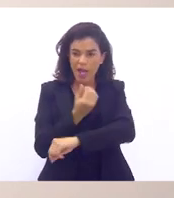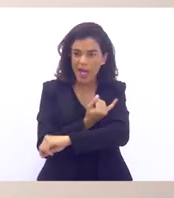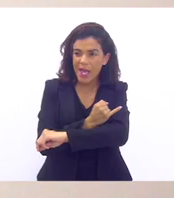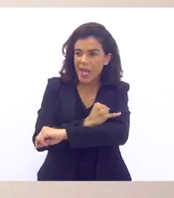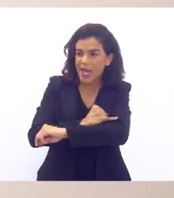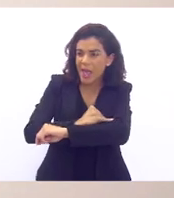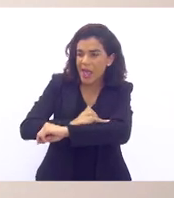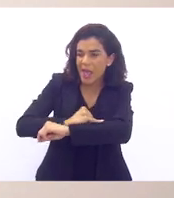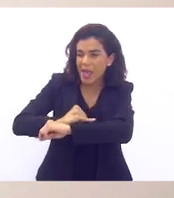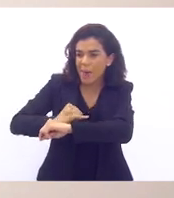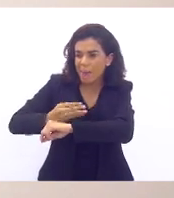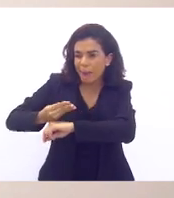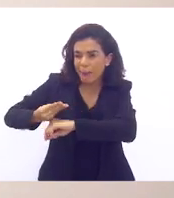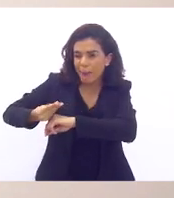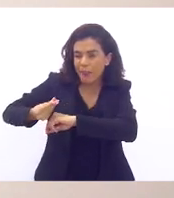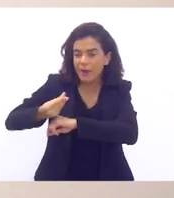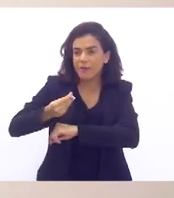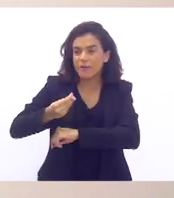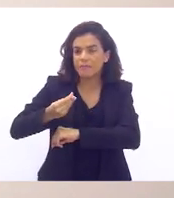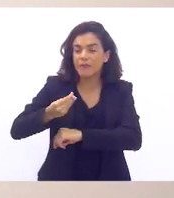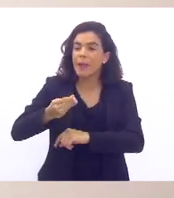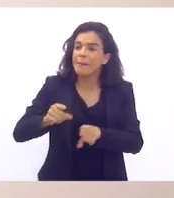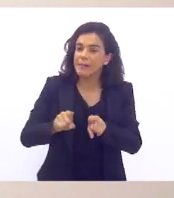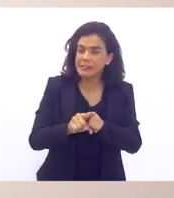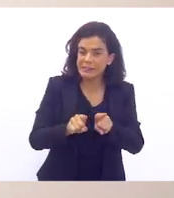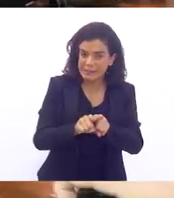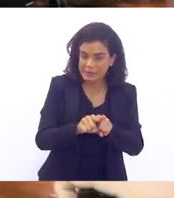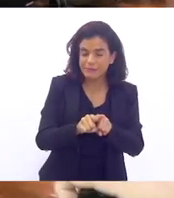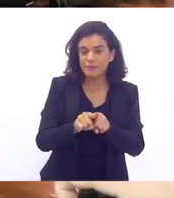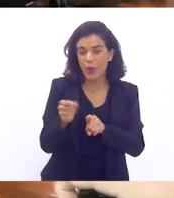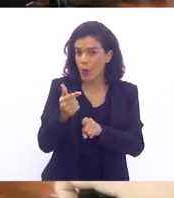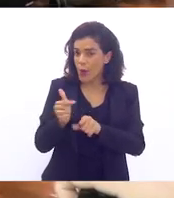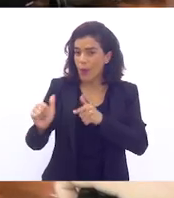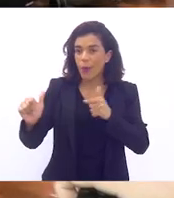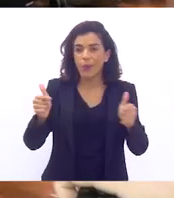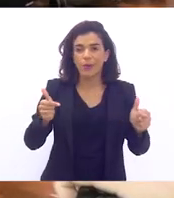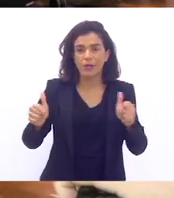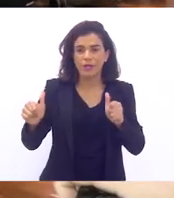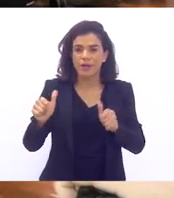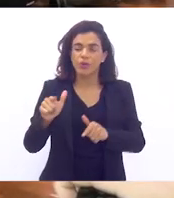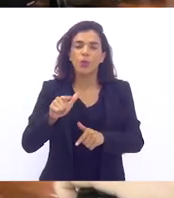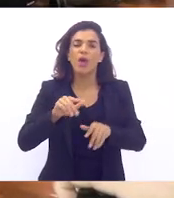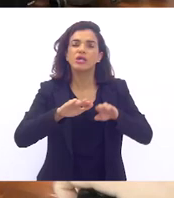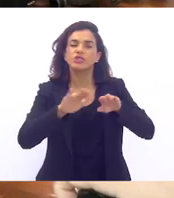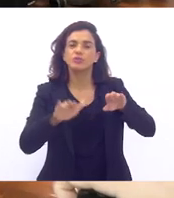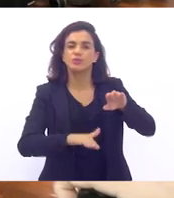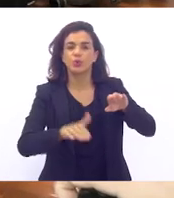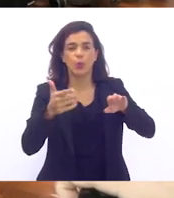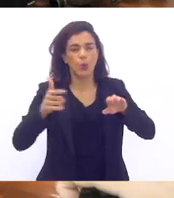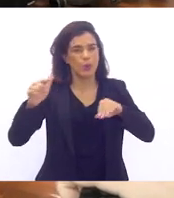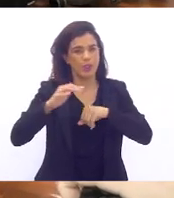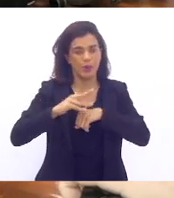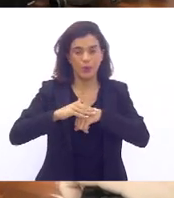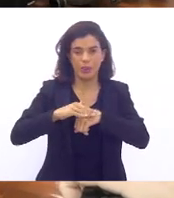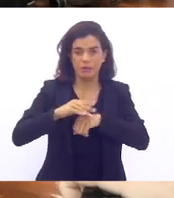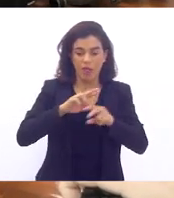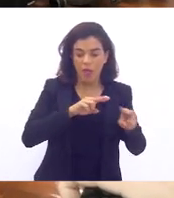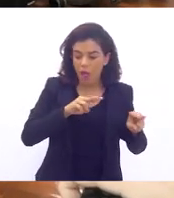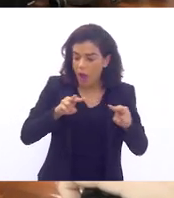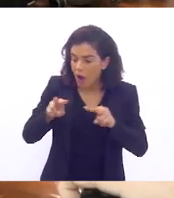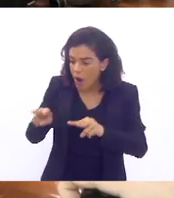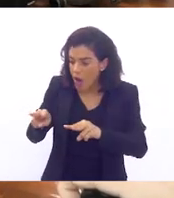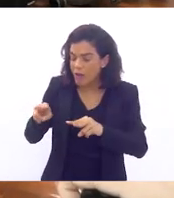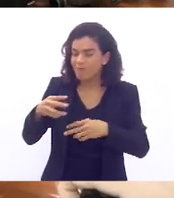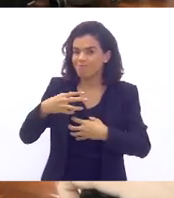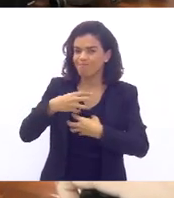que são aparentes como a epidermólise bolhosa não te merecendo as outras mas assim que você olha e vê